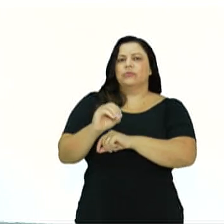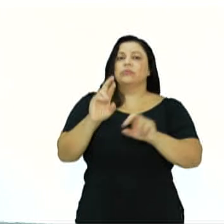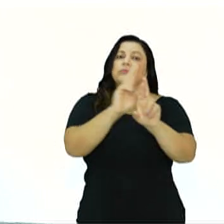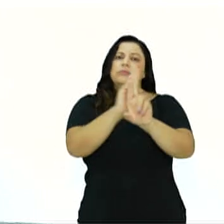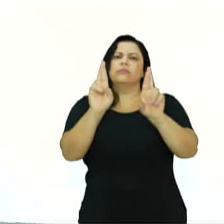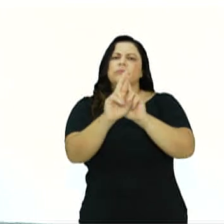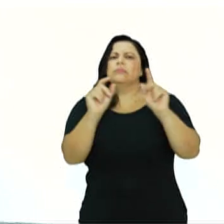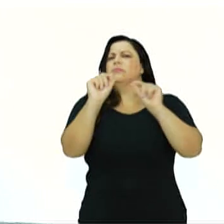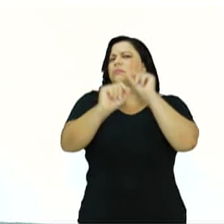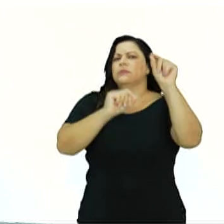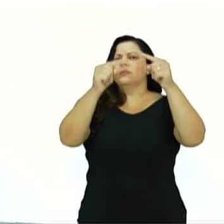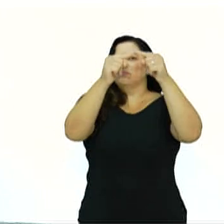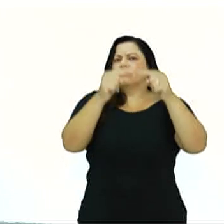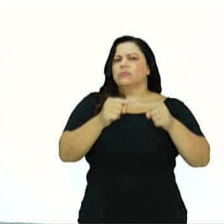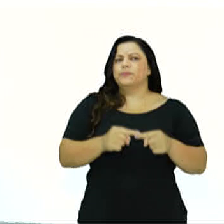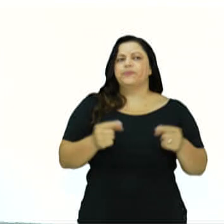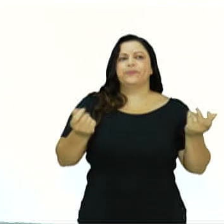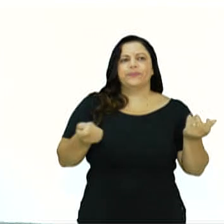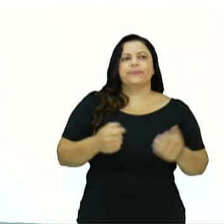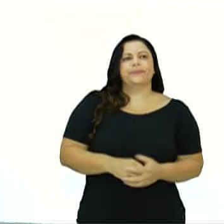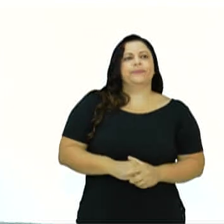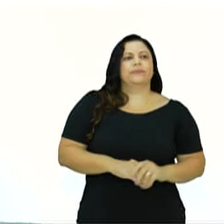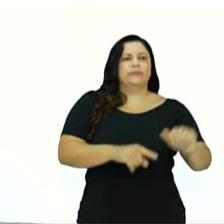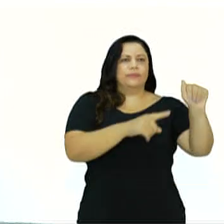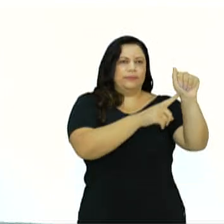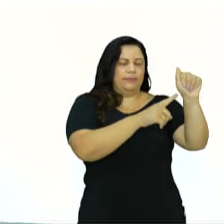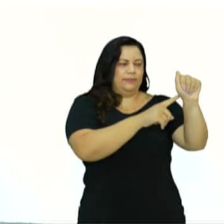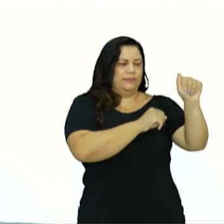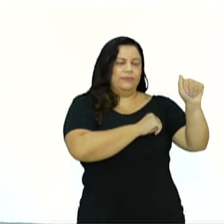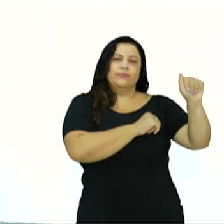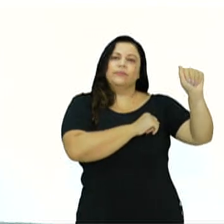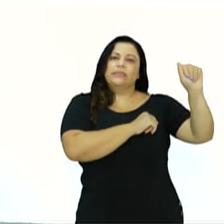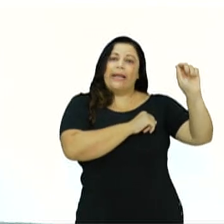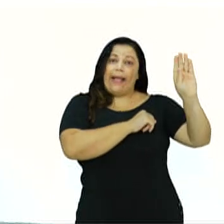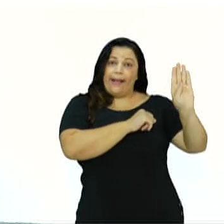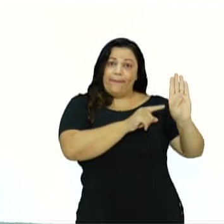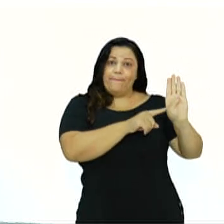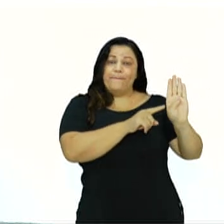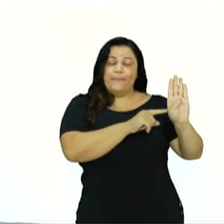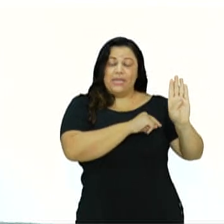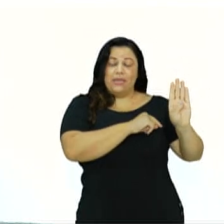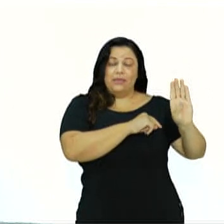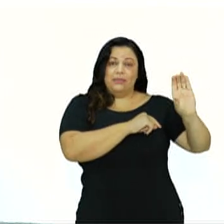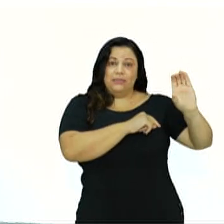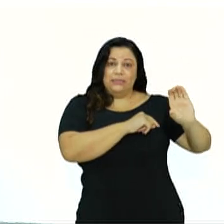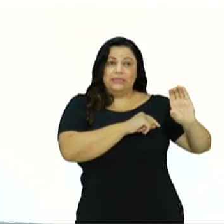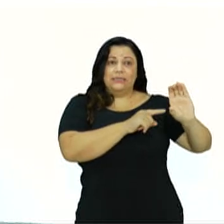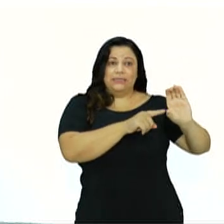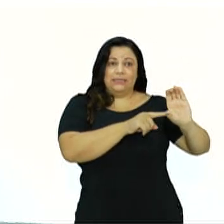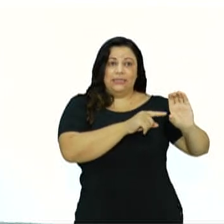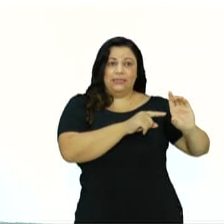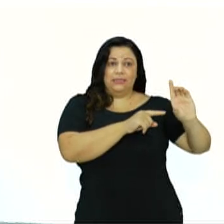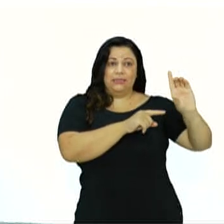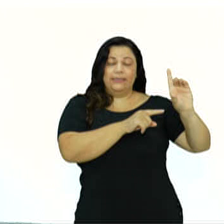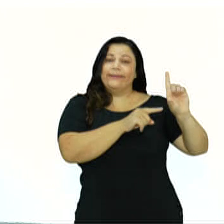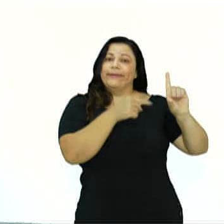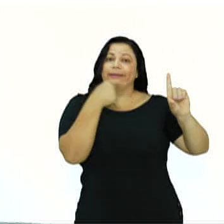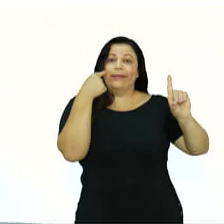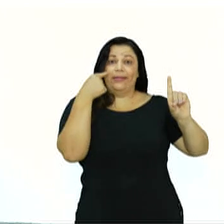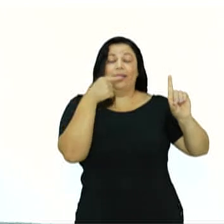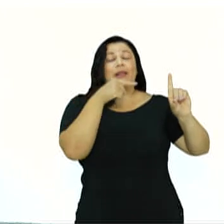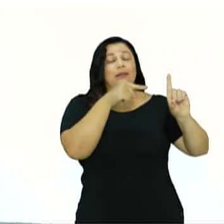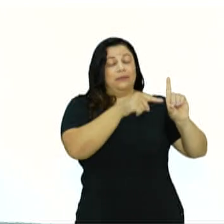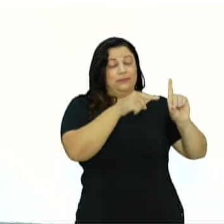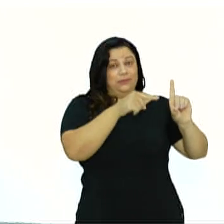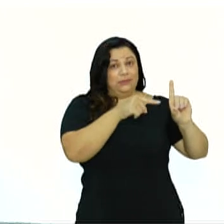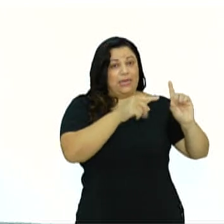A, produção de matriz óssea, letra B, reabsorção do tecido ósseo, letra C, manutenção